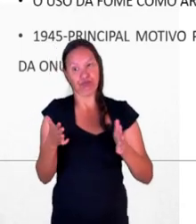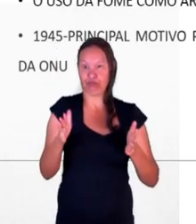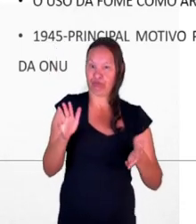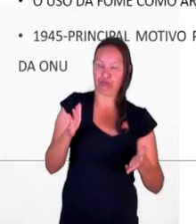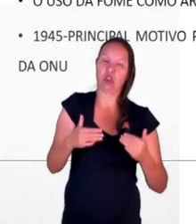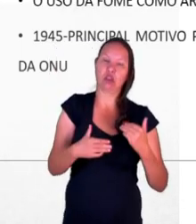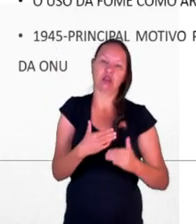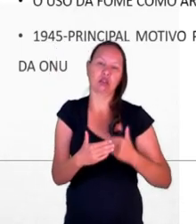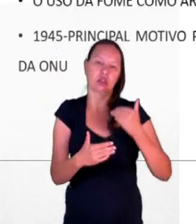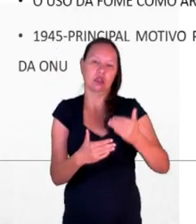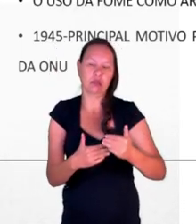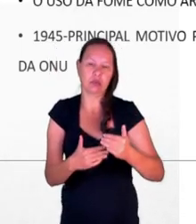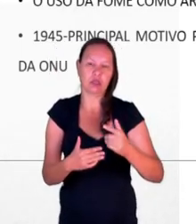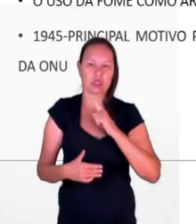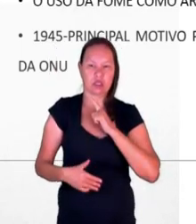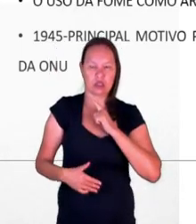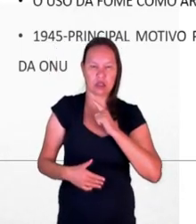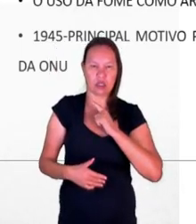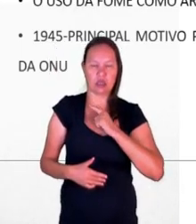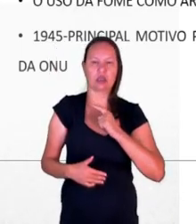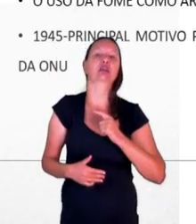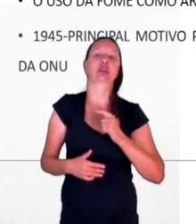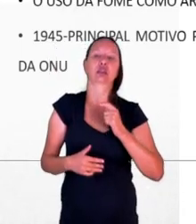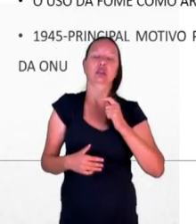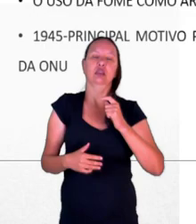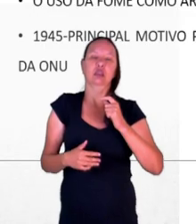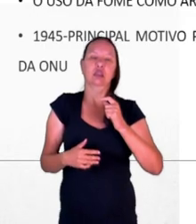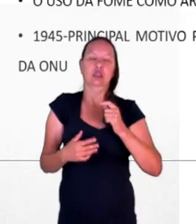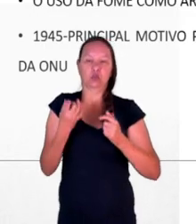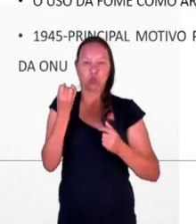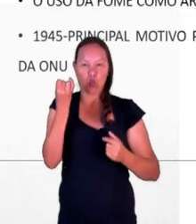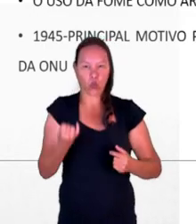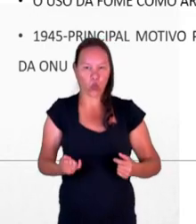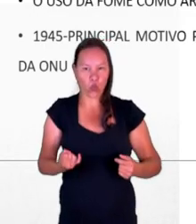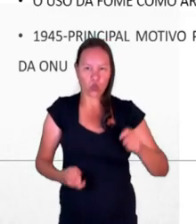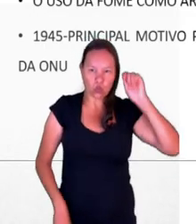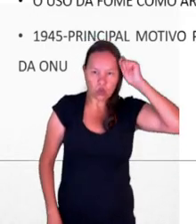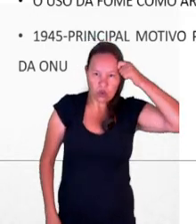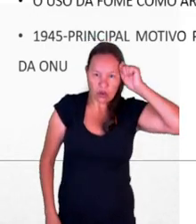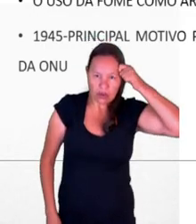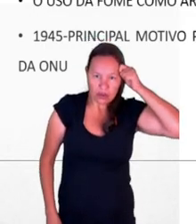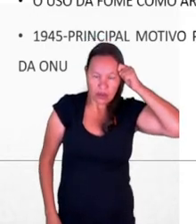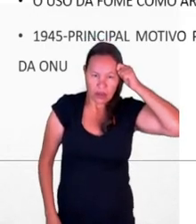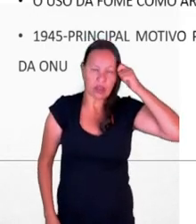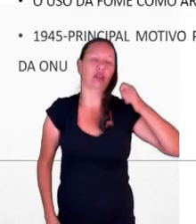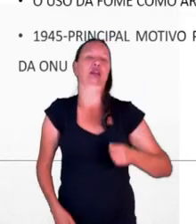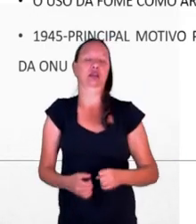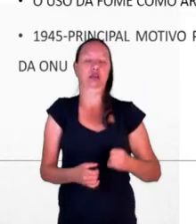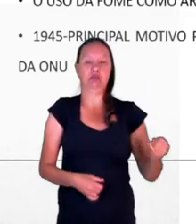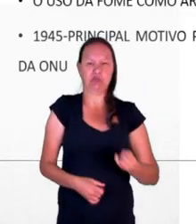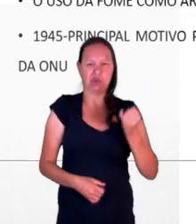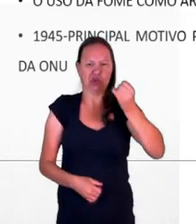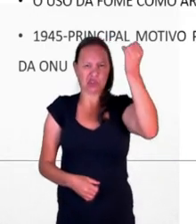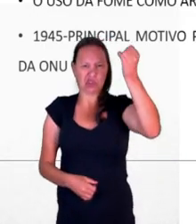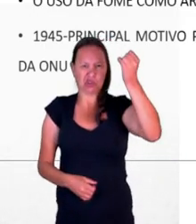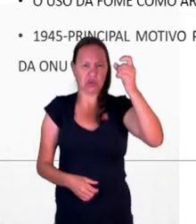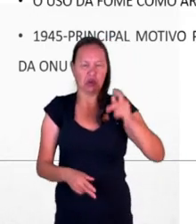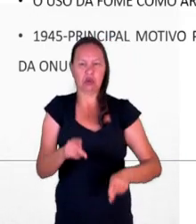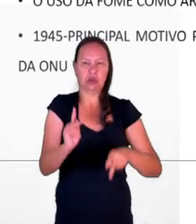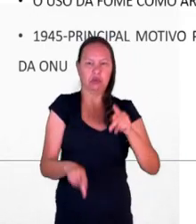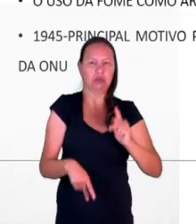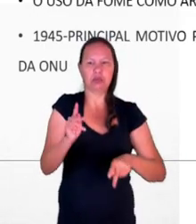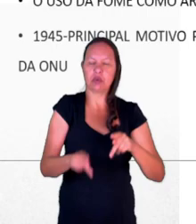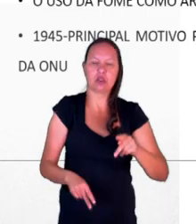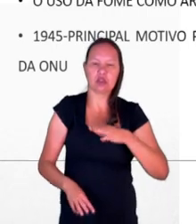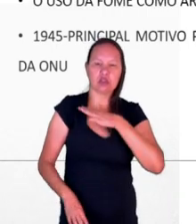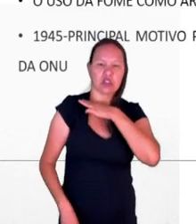depois nós teríamos a chamada dieta negra que era literalmente eh que as pessoas deveriam morrer